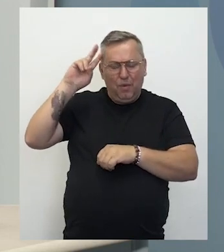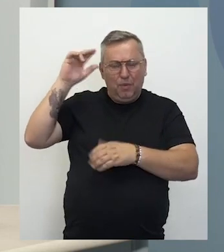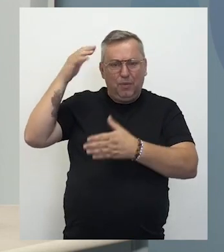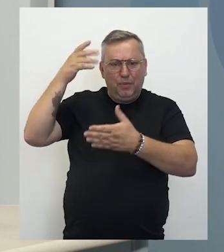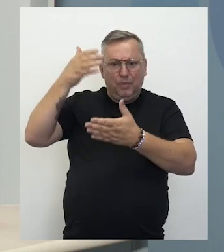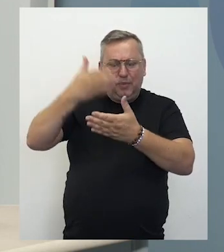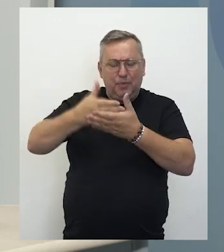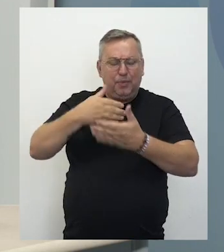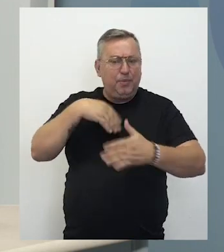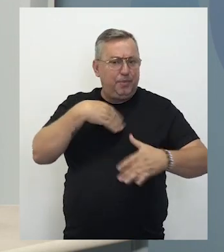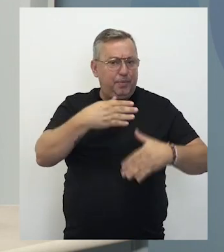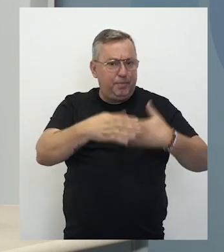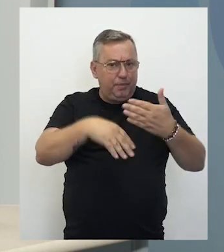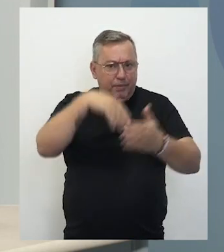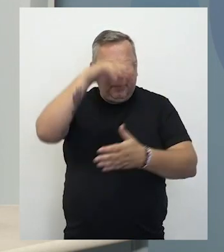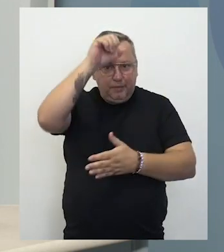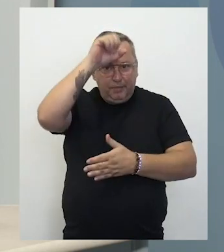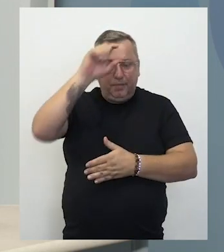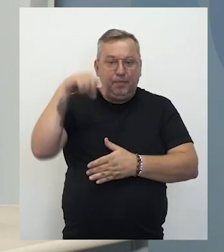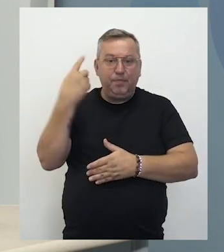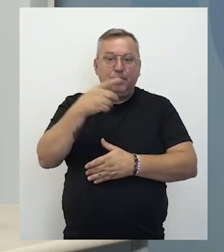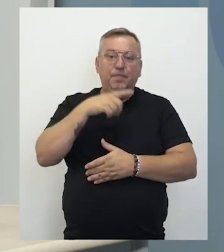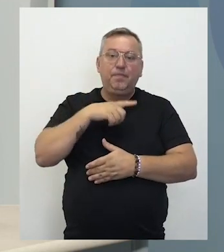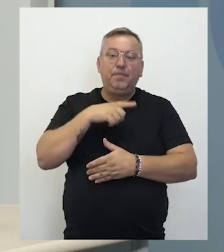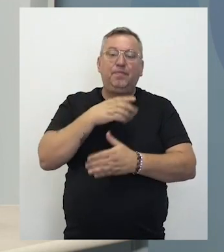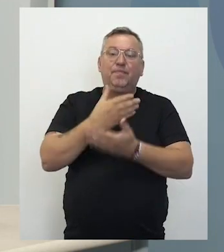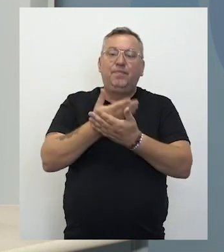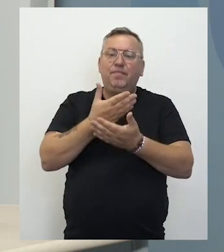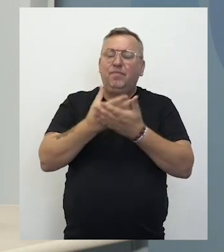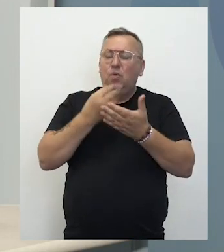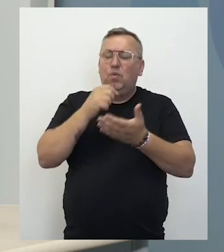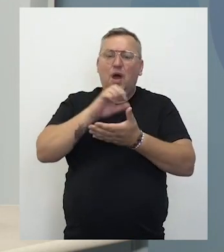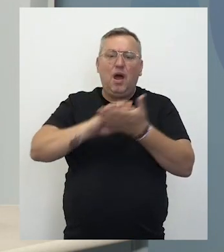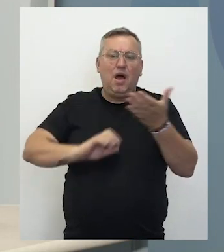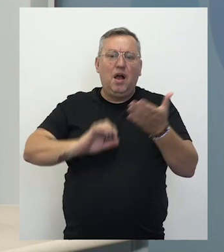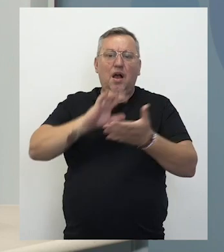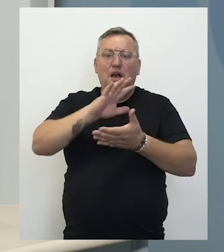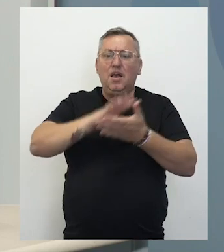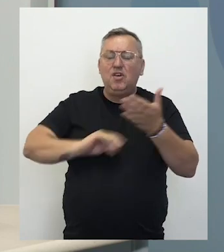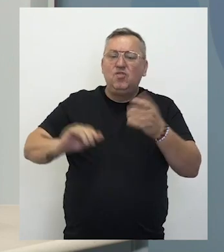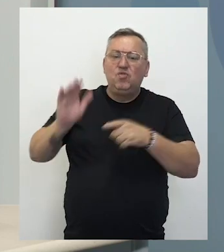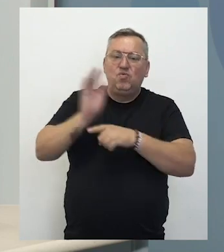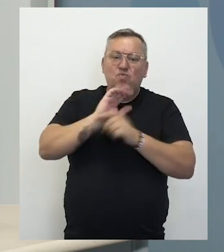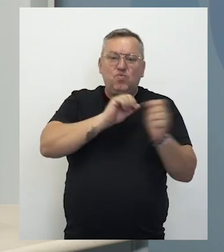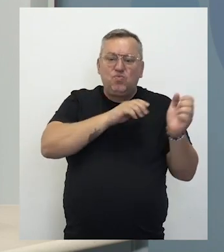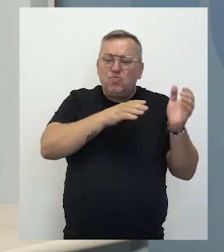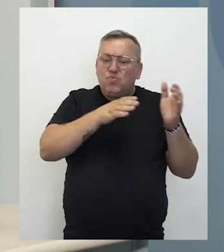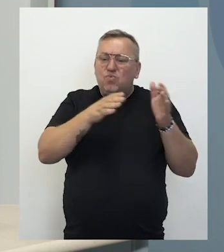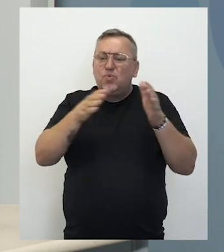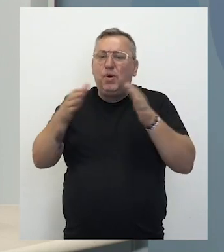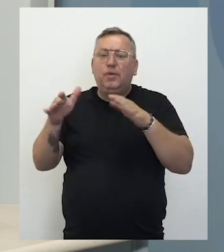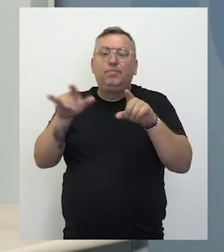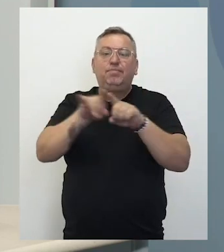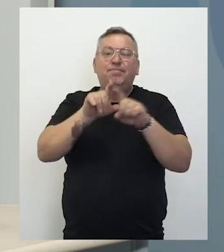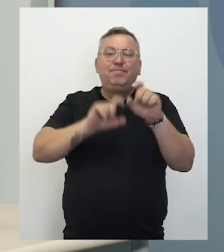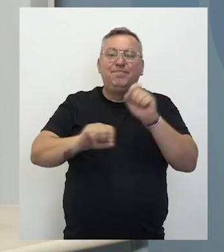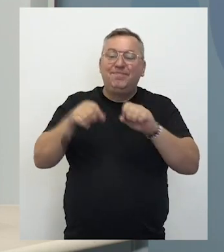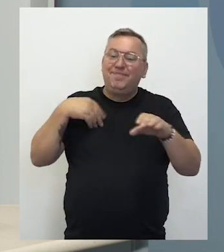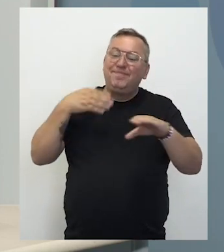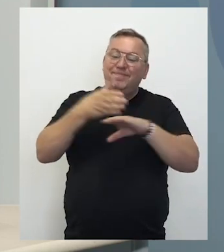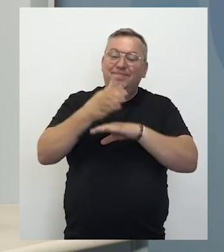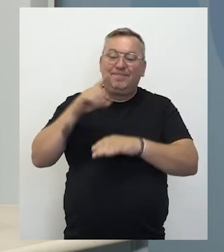de aprendizagens. A gente tem uma aula com bastante atividades, vídeos, interação. Então,